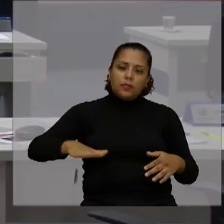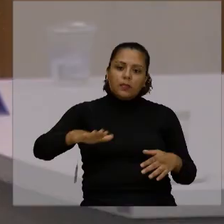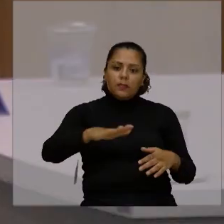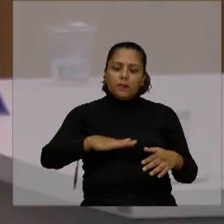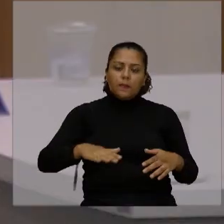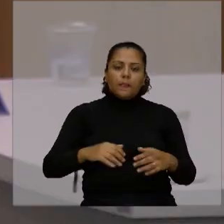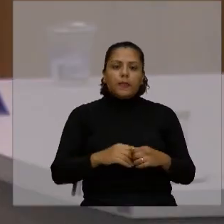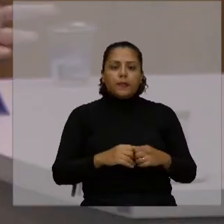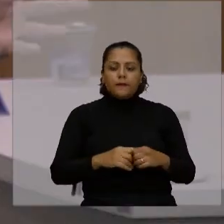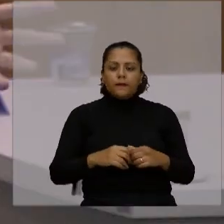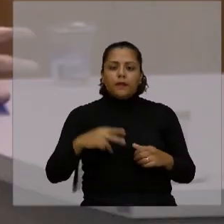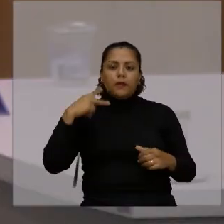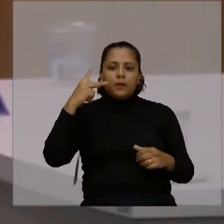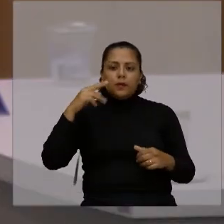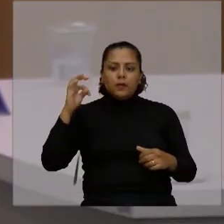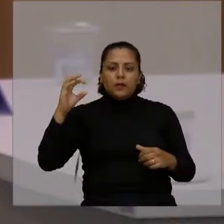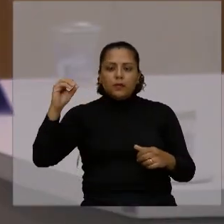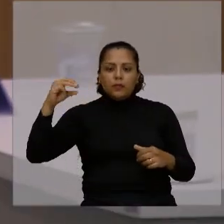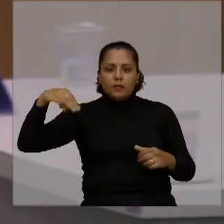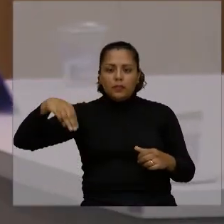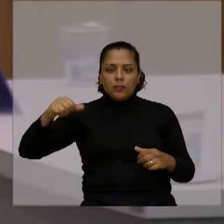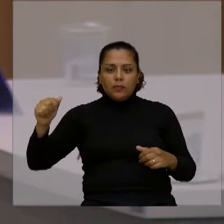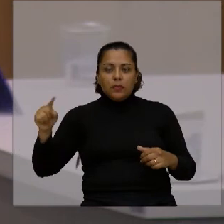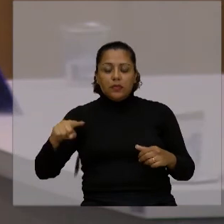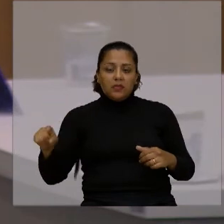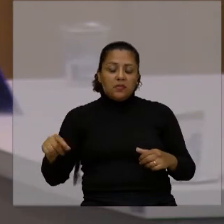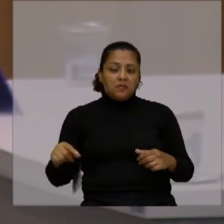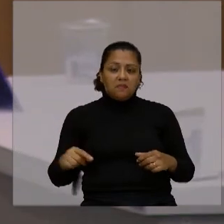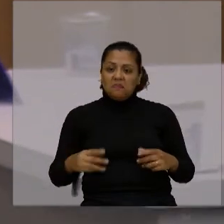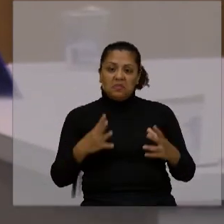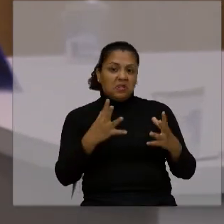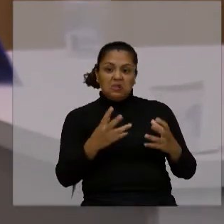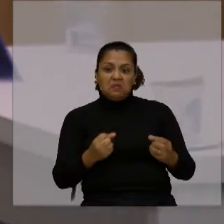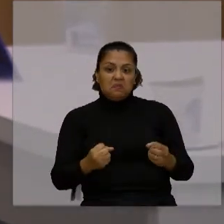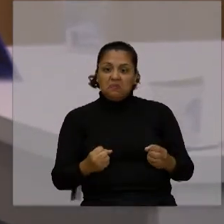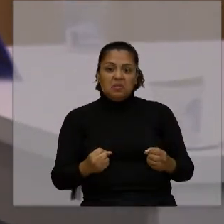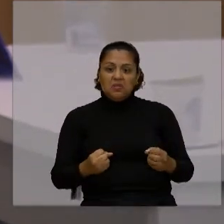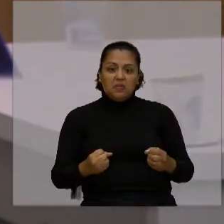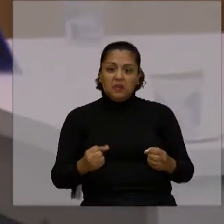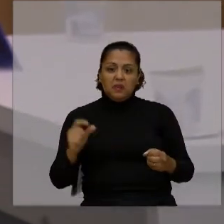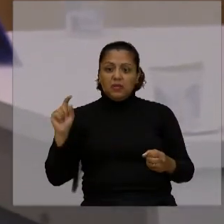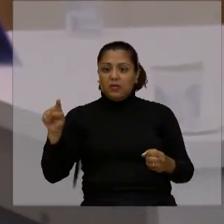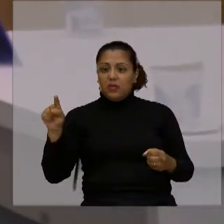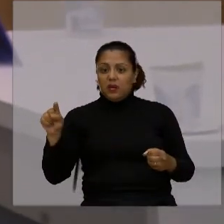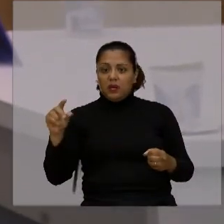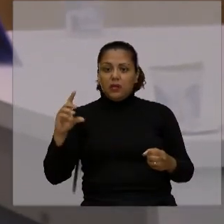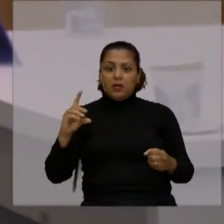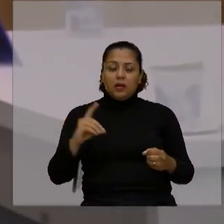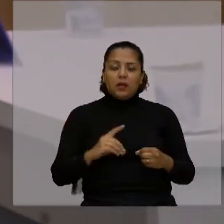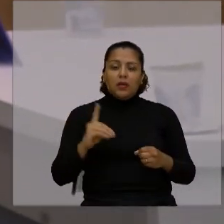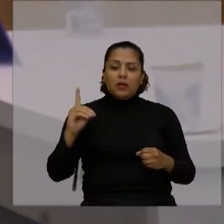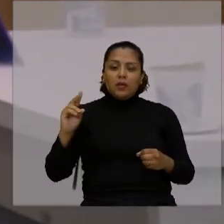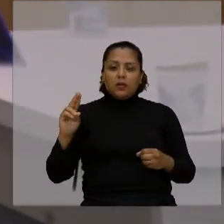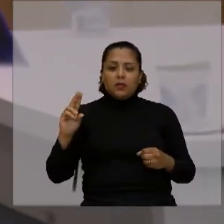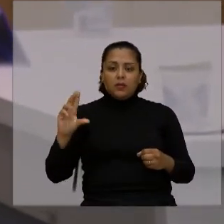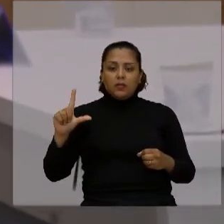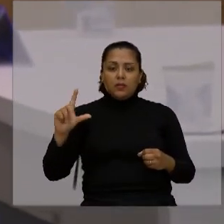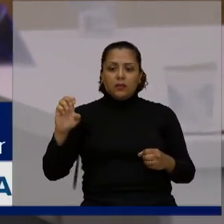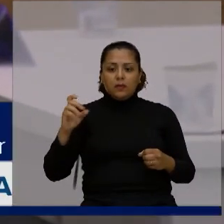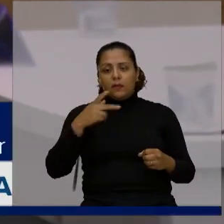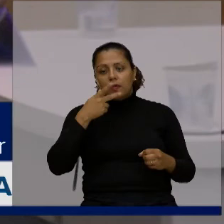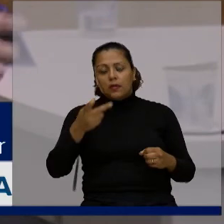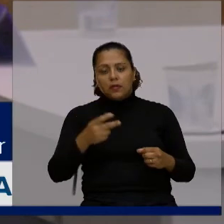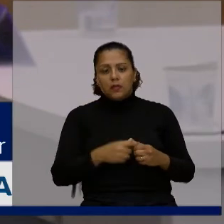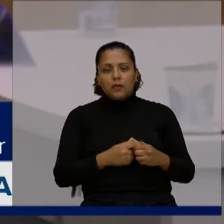respeitosamente, claro, vou discordar da visão da vereadora Dulce acerca do projeto e a visão dos representantes comerciais, muitas